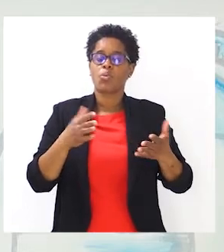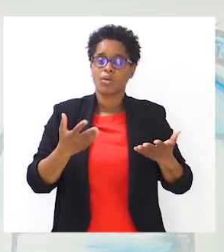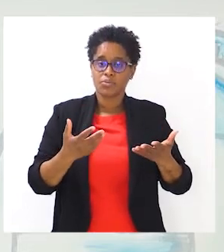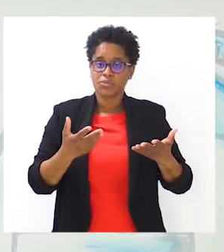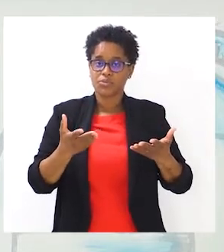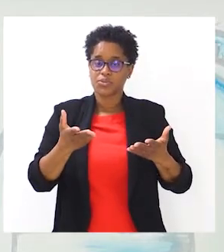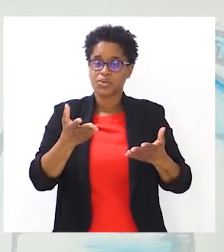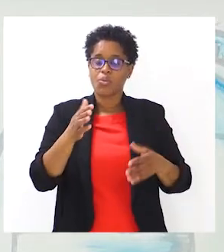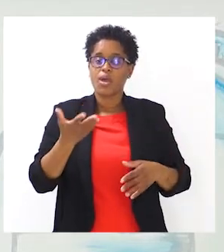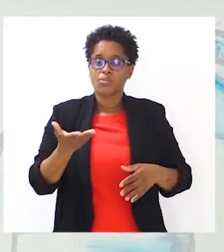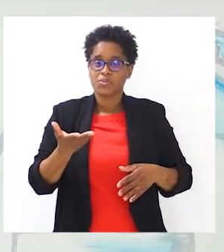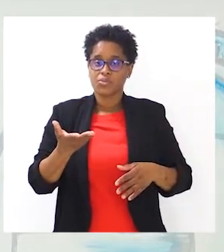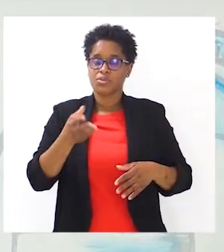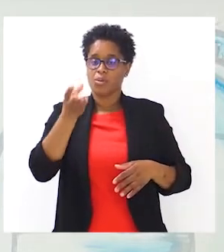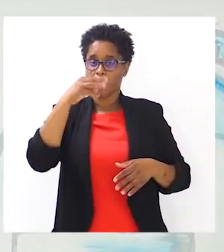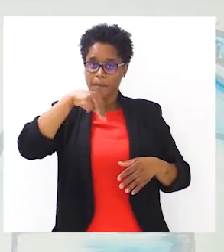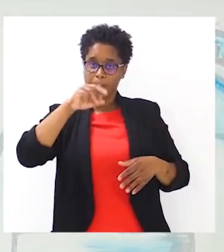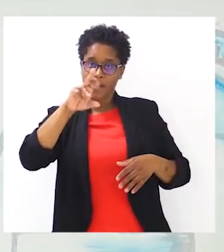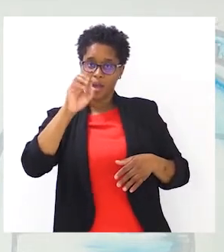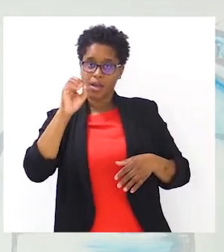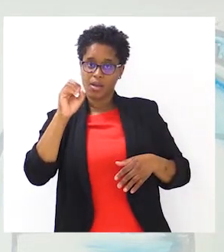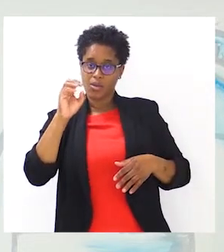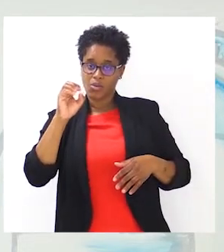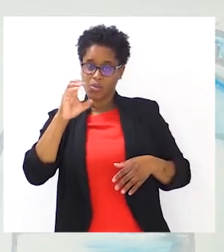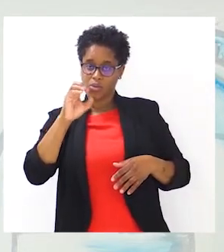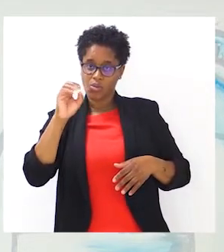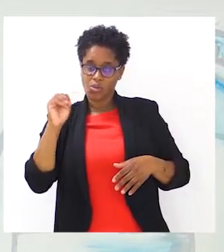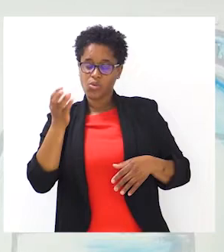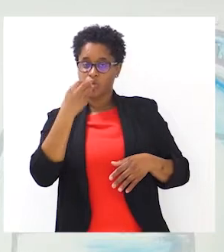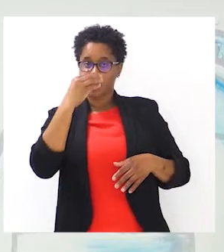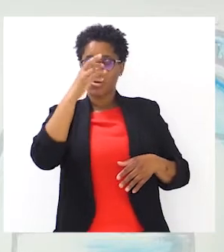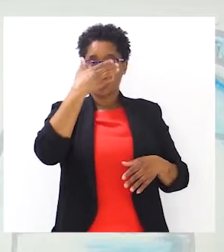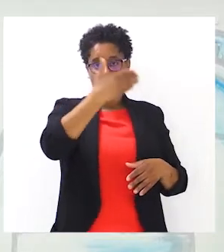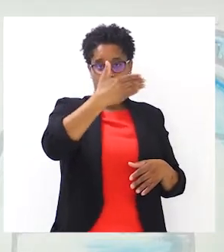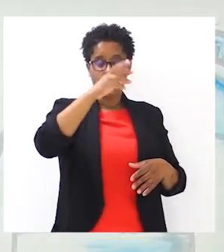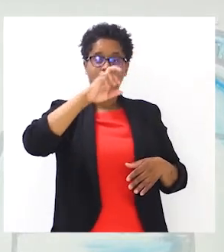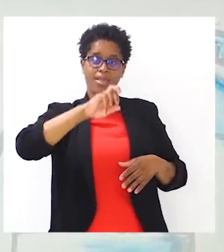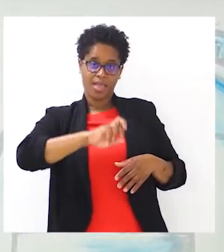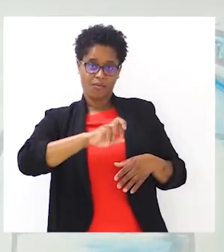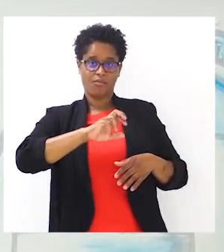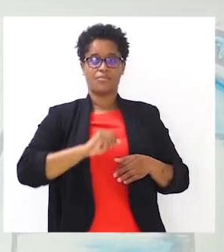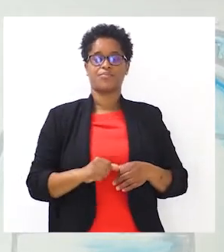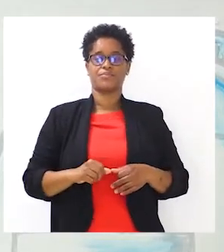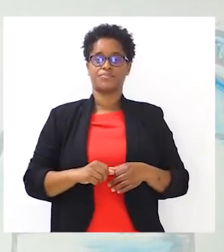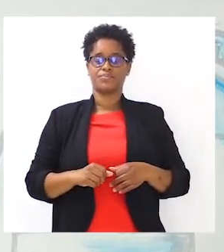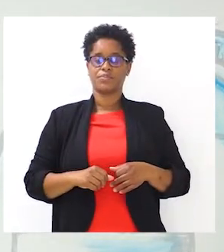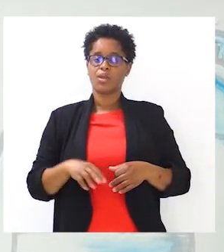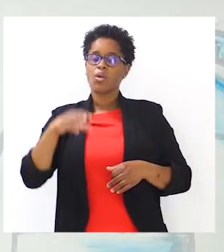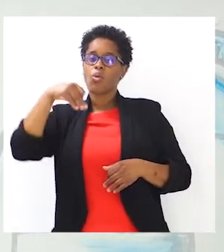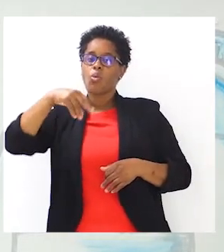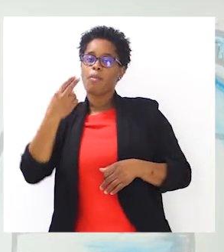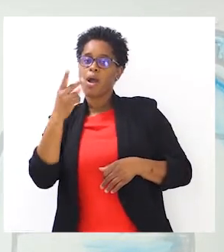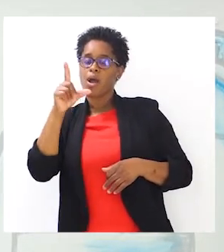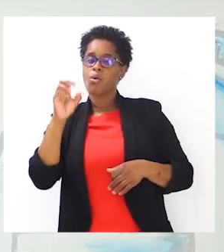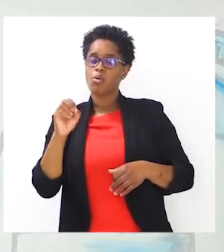quantos? O Marcos comeu 1/8. Que porção, não é? Comeu 1/8. O Paulo